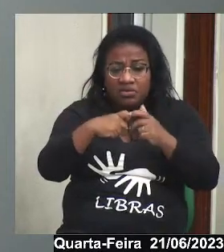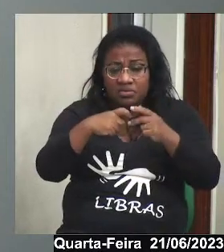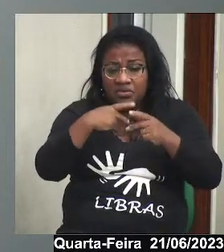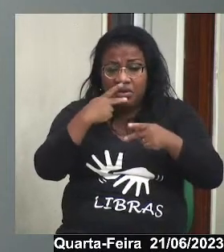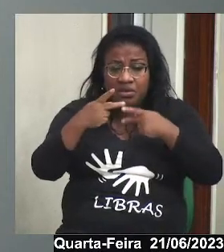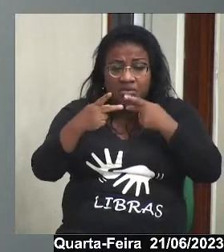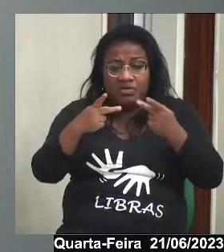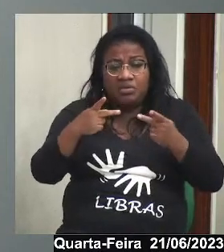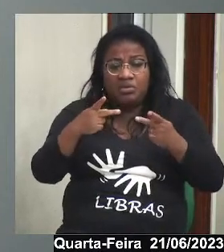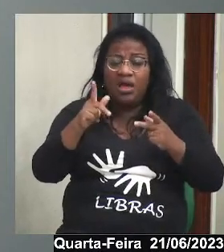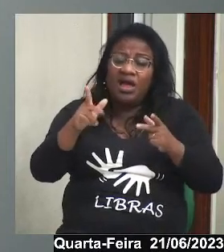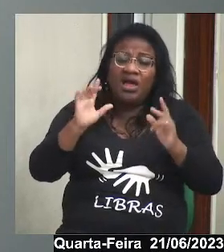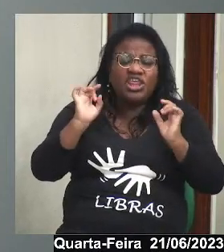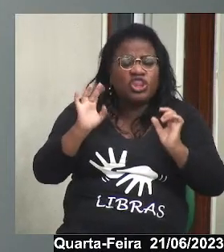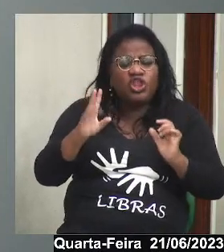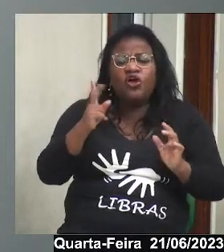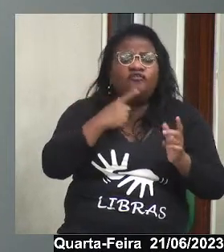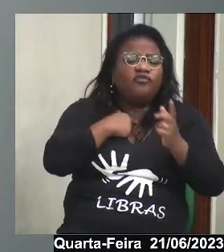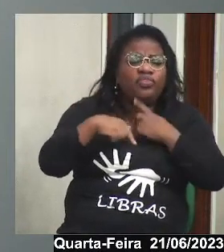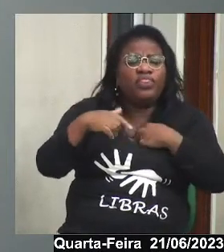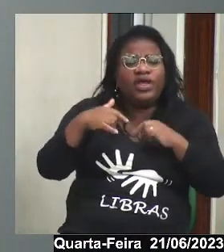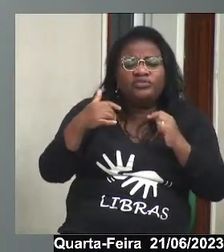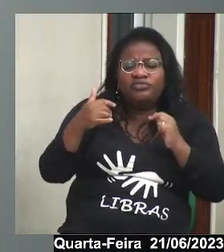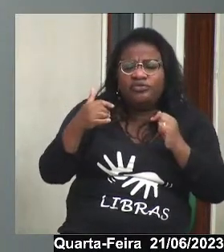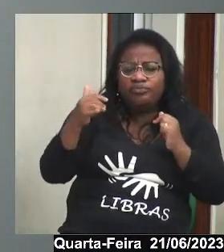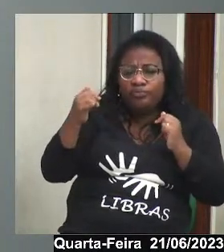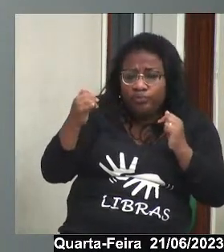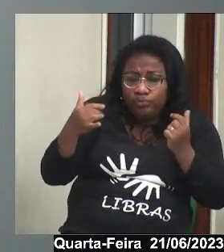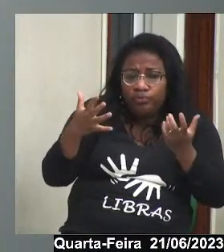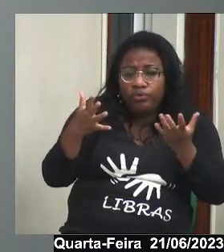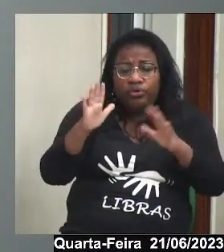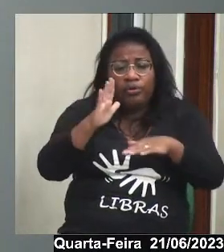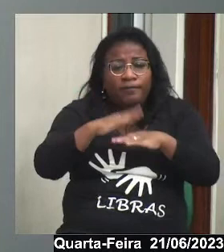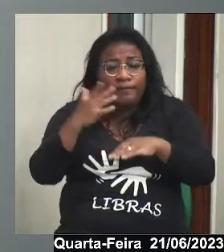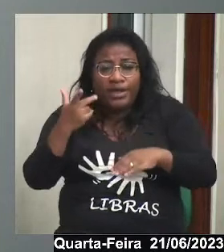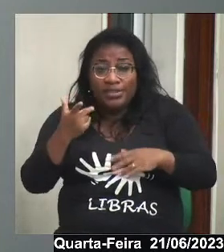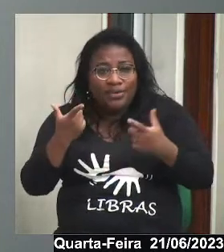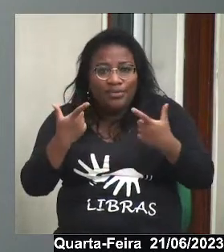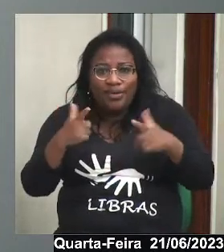Os 3 falaram que era gases. O que que os senhores acham que era?